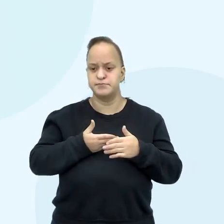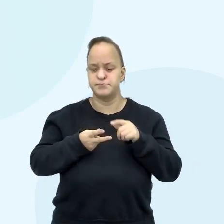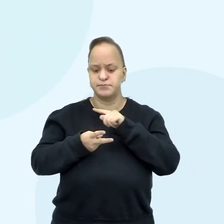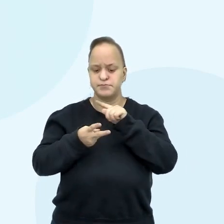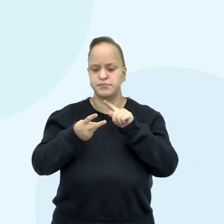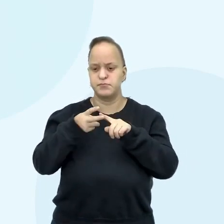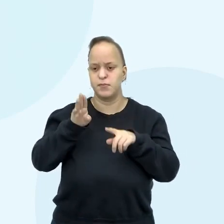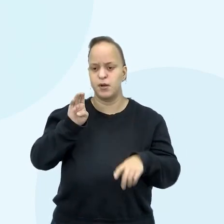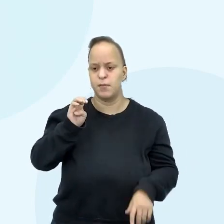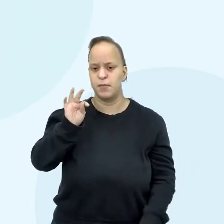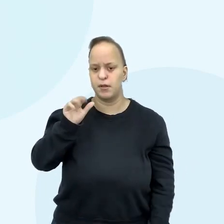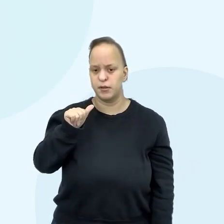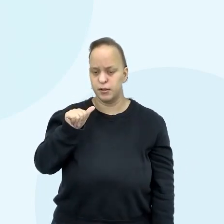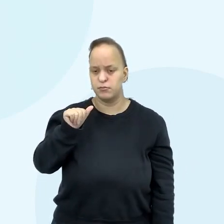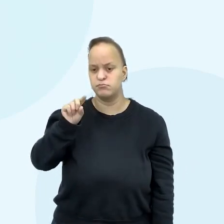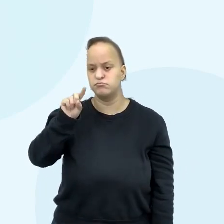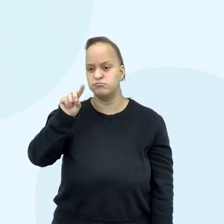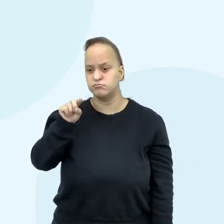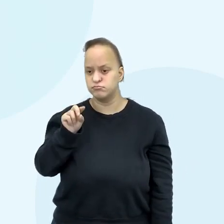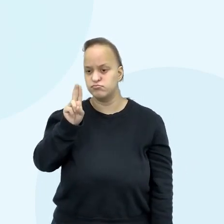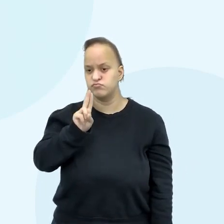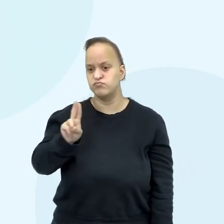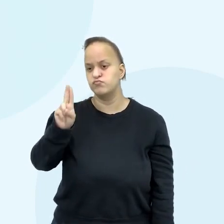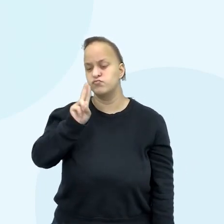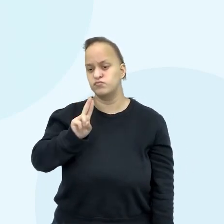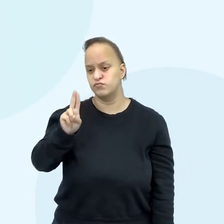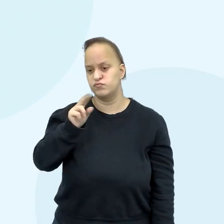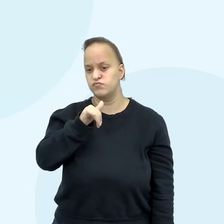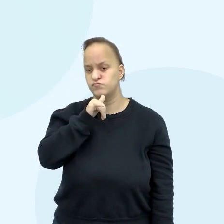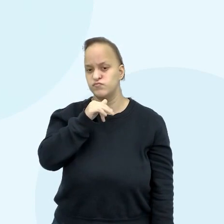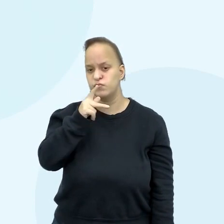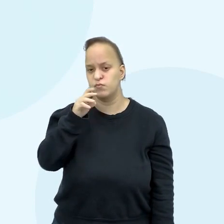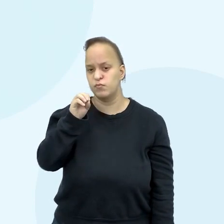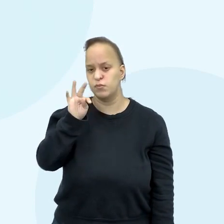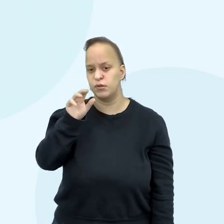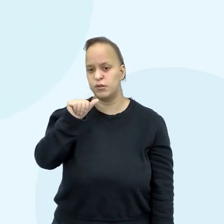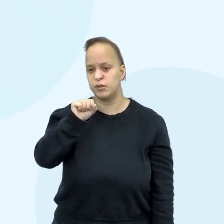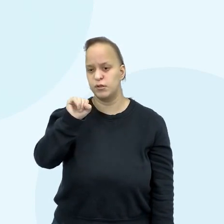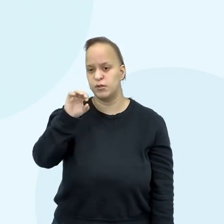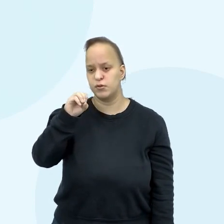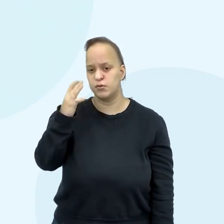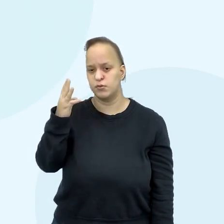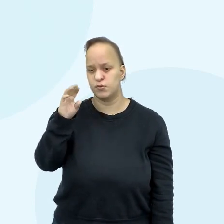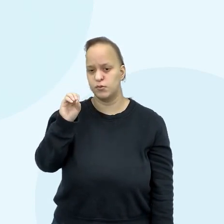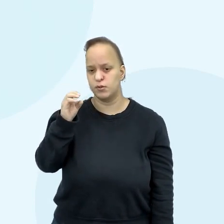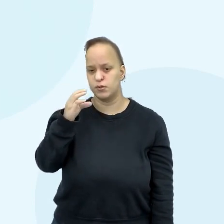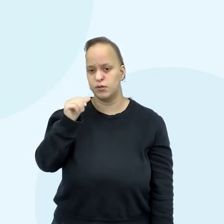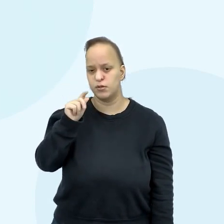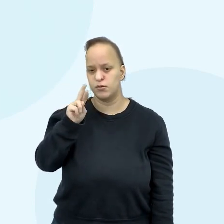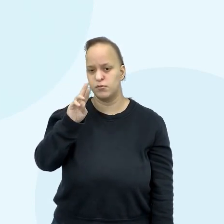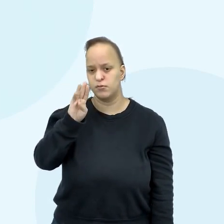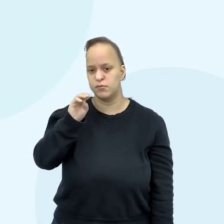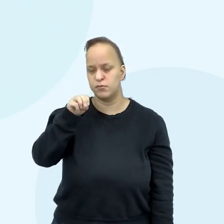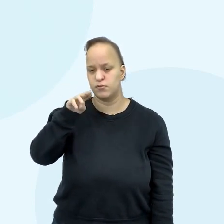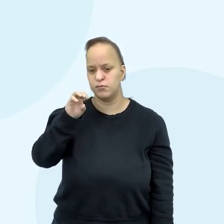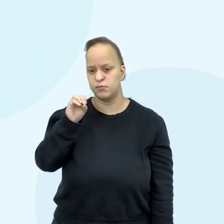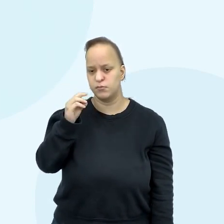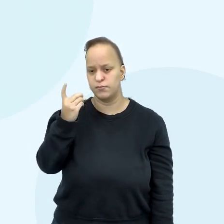A radiação beta, aí nós temos o exemplo do potássio 40, carbono 14 e o